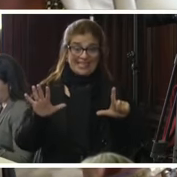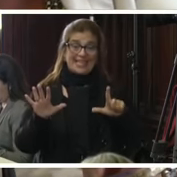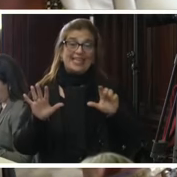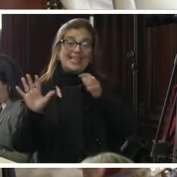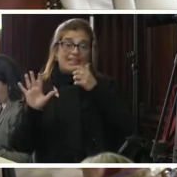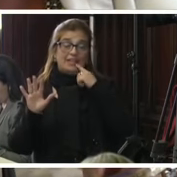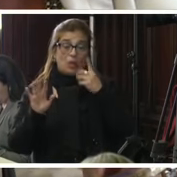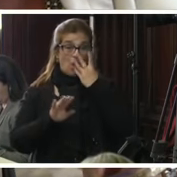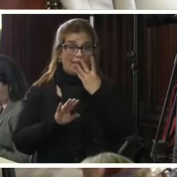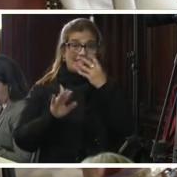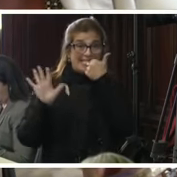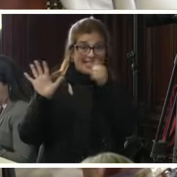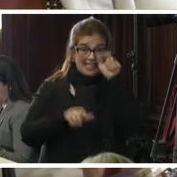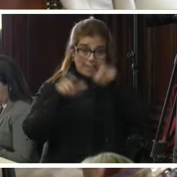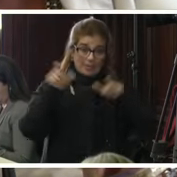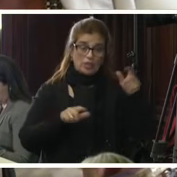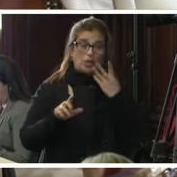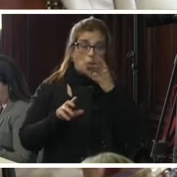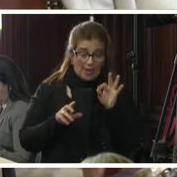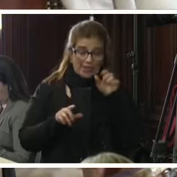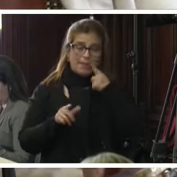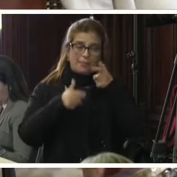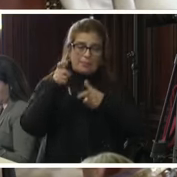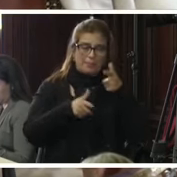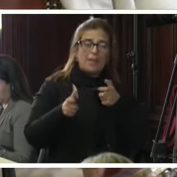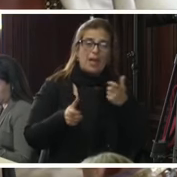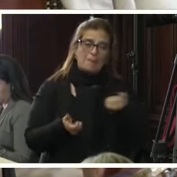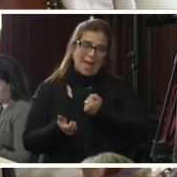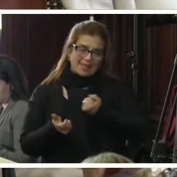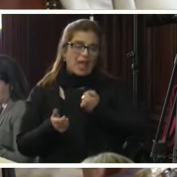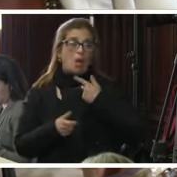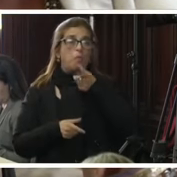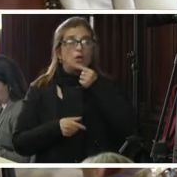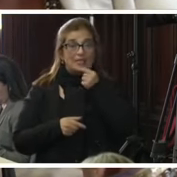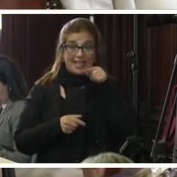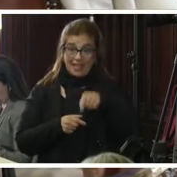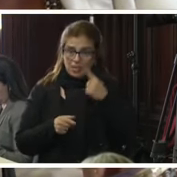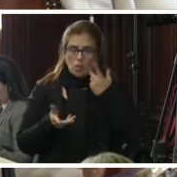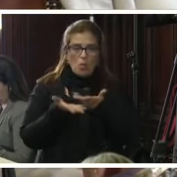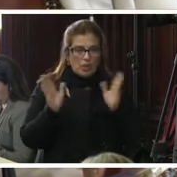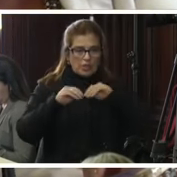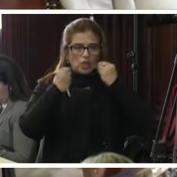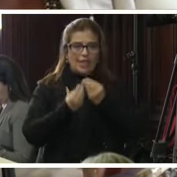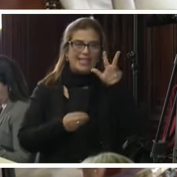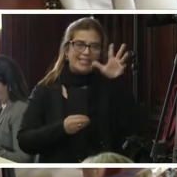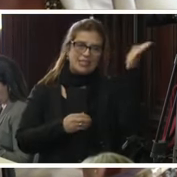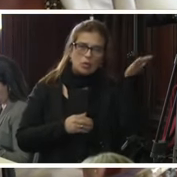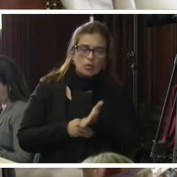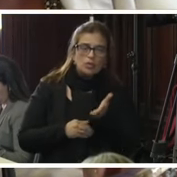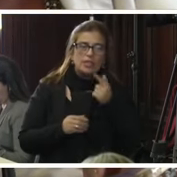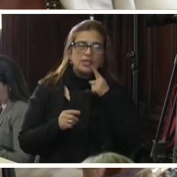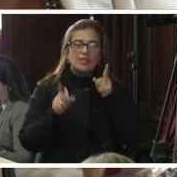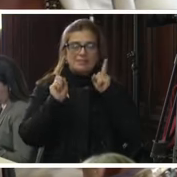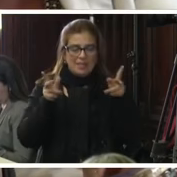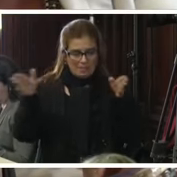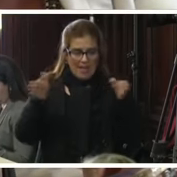642 pessoas foram assassinadas pela polícia. Isso implica em um aumento de 35% em relação ao mesmo